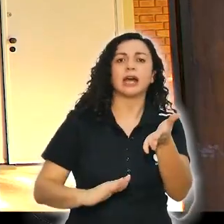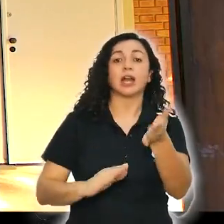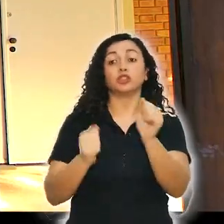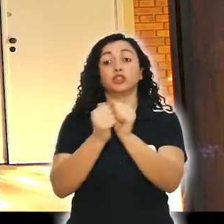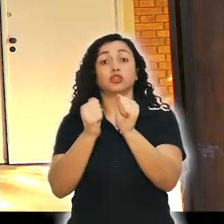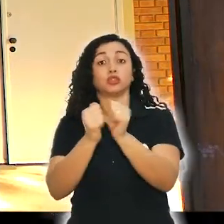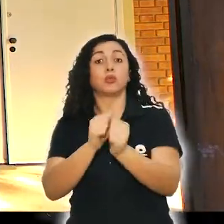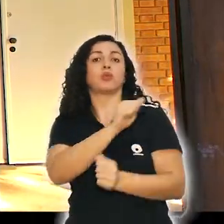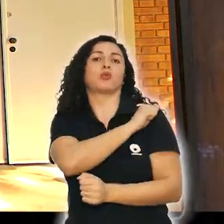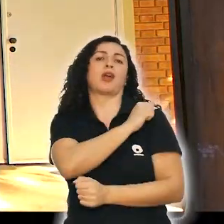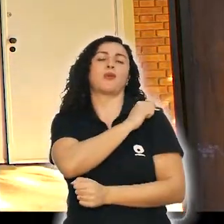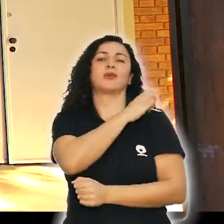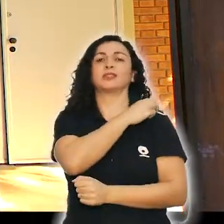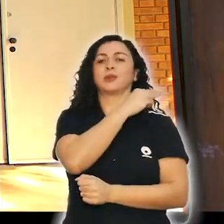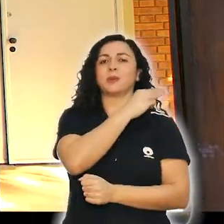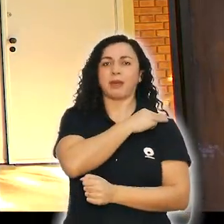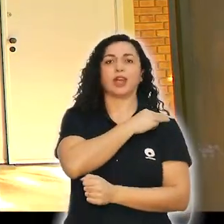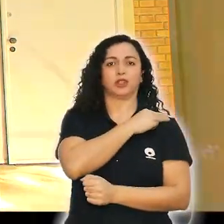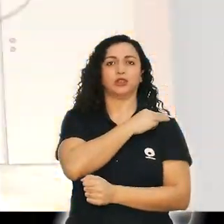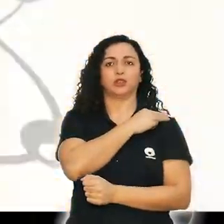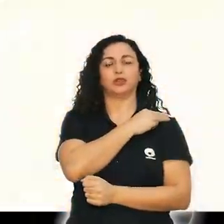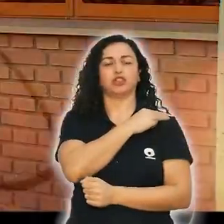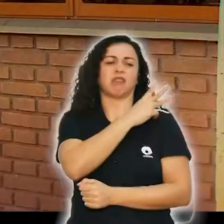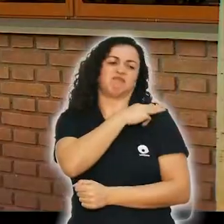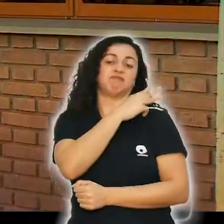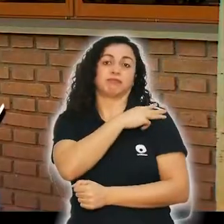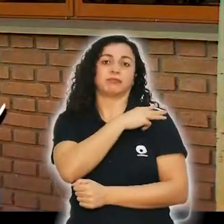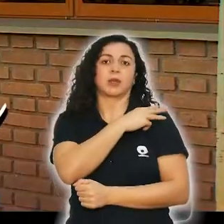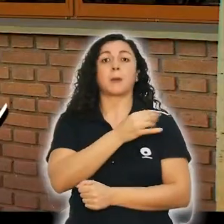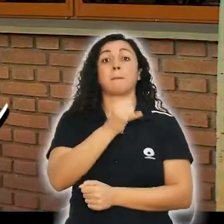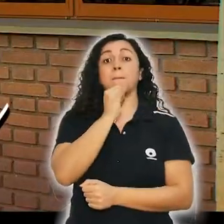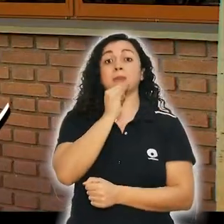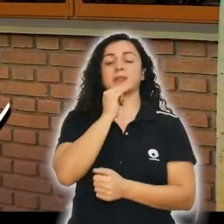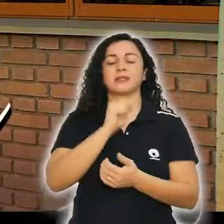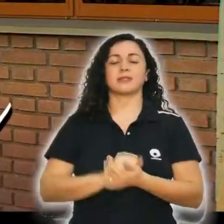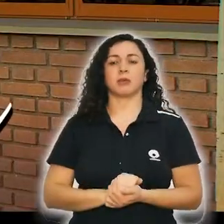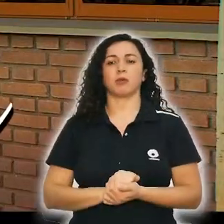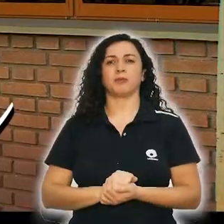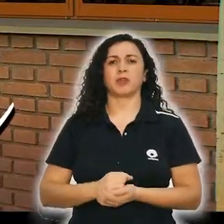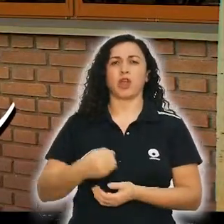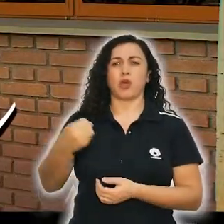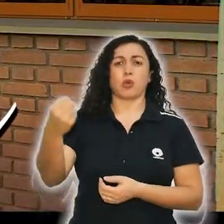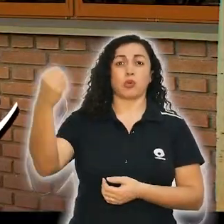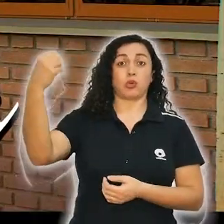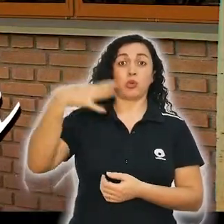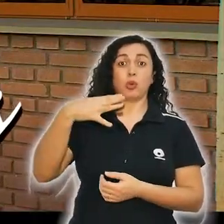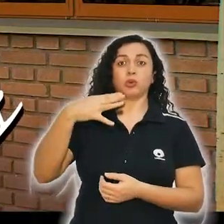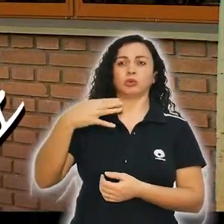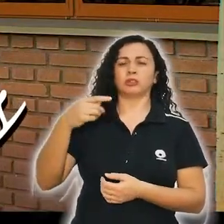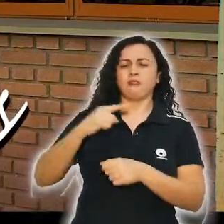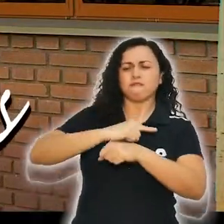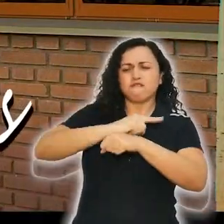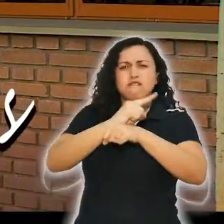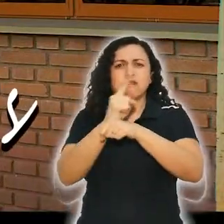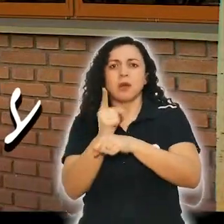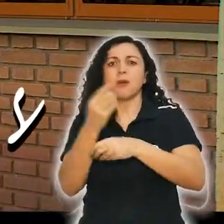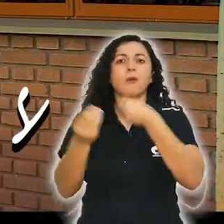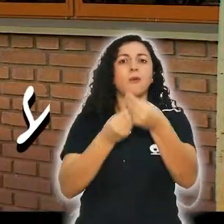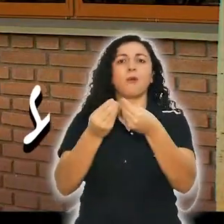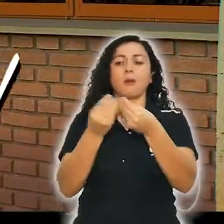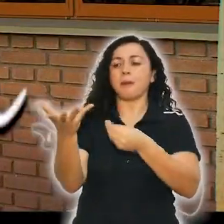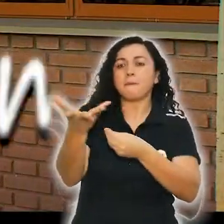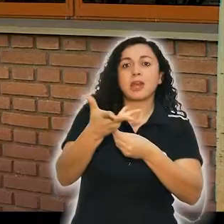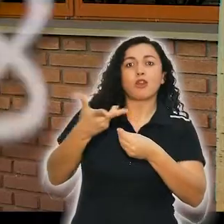com alunos do ensino médio, no final do ensino médio. Por exemplo, medir a velocidade da luz utilizando micro-ondas e